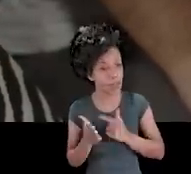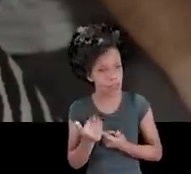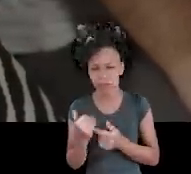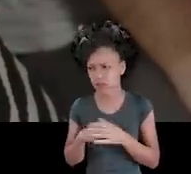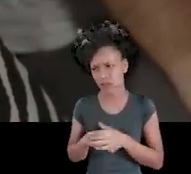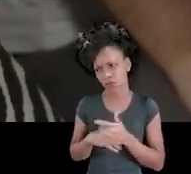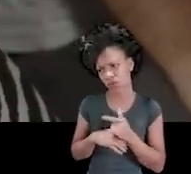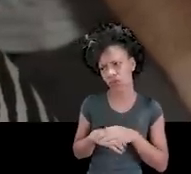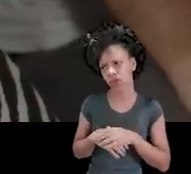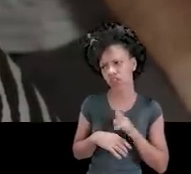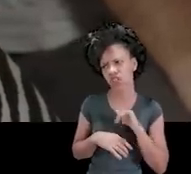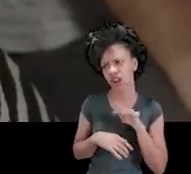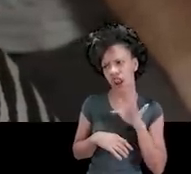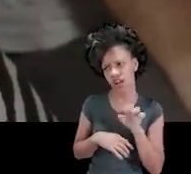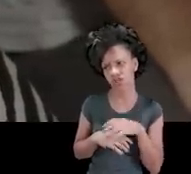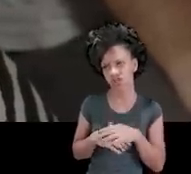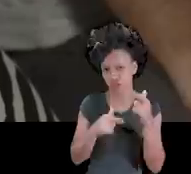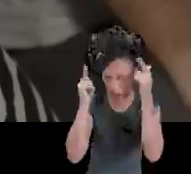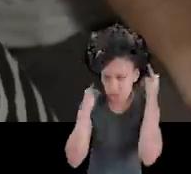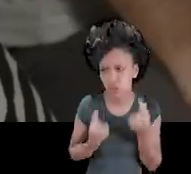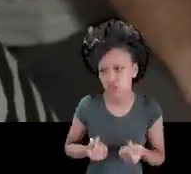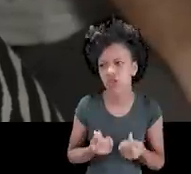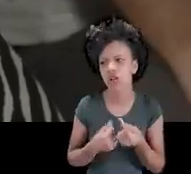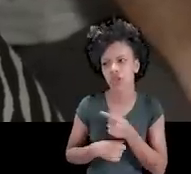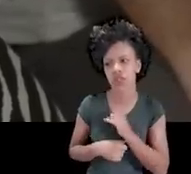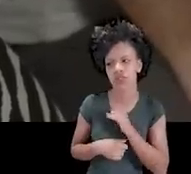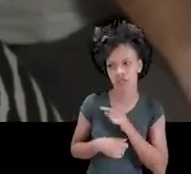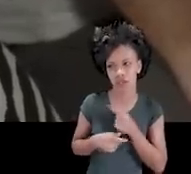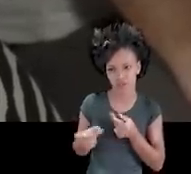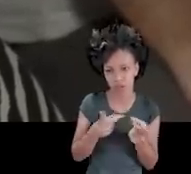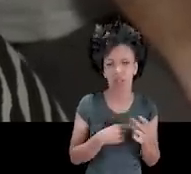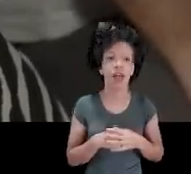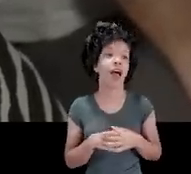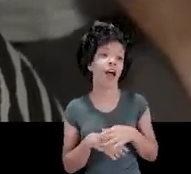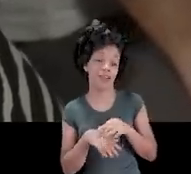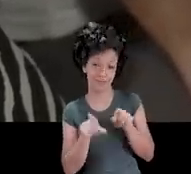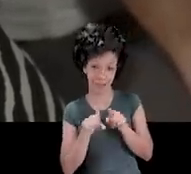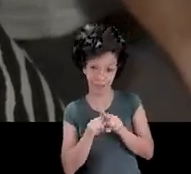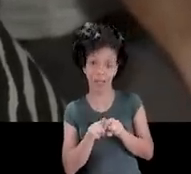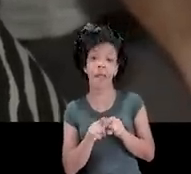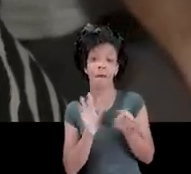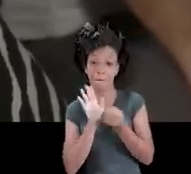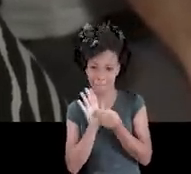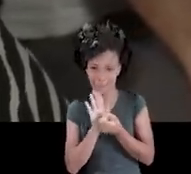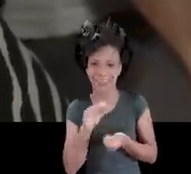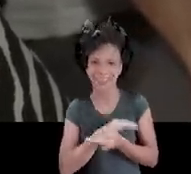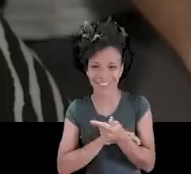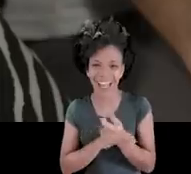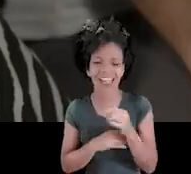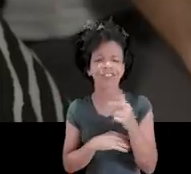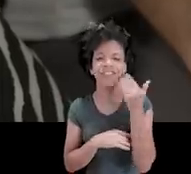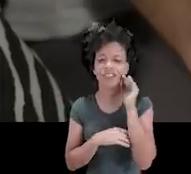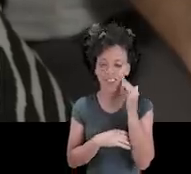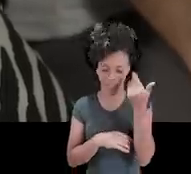uma geletinha que você usa lá de manhã, que vai ganhar muito dinheiro se você começar a vender ela? Ah, inclusive, senhores patrocinadores, se vocês